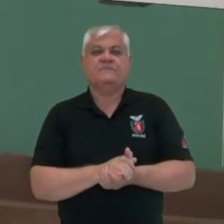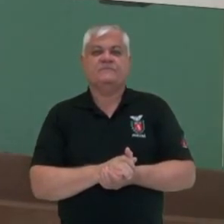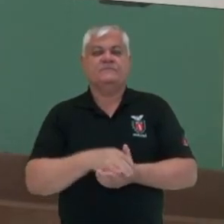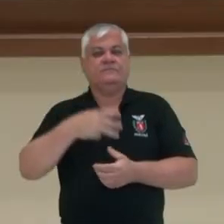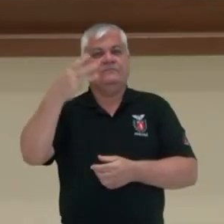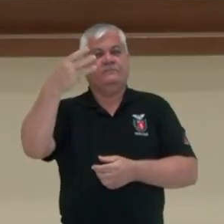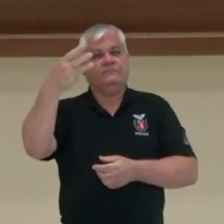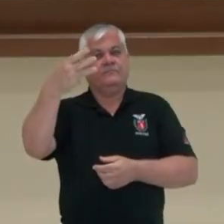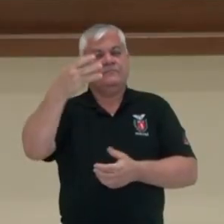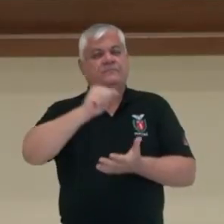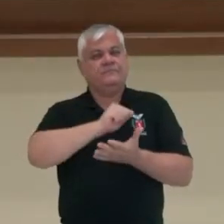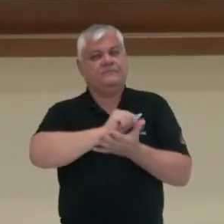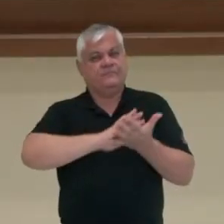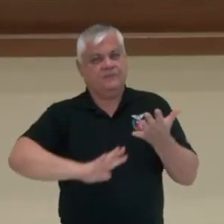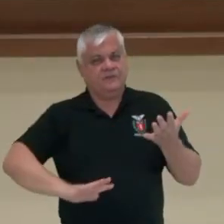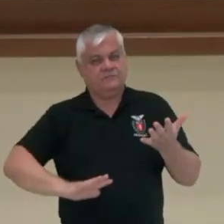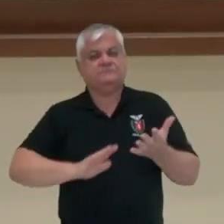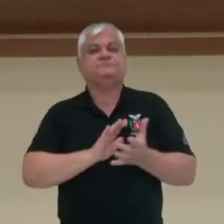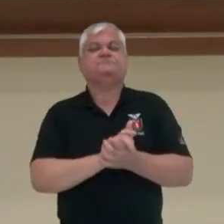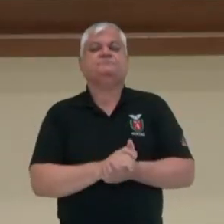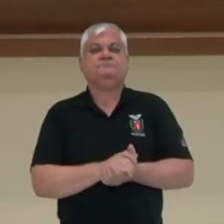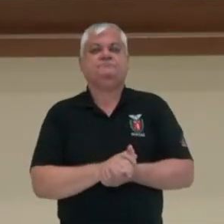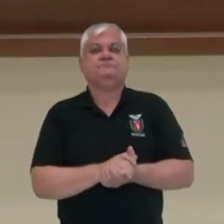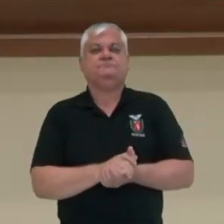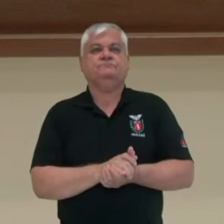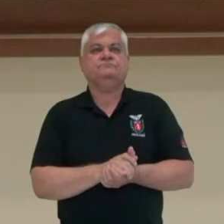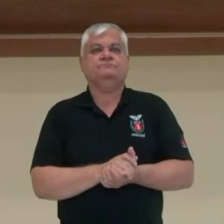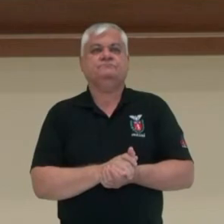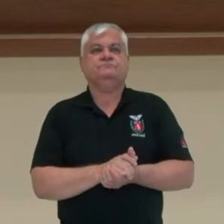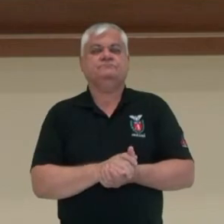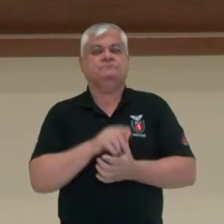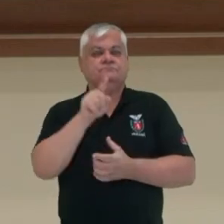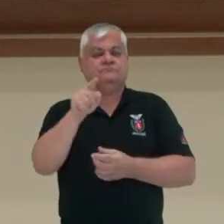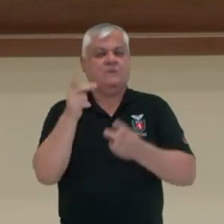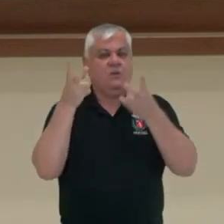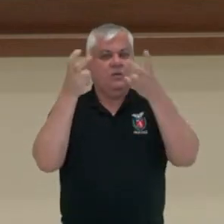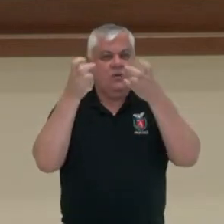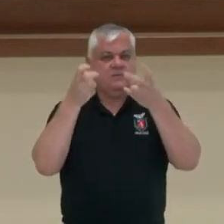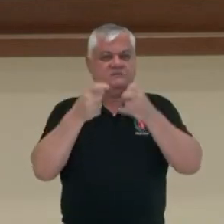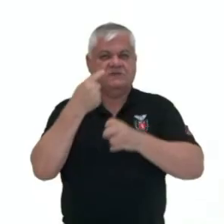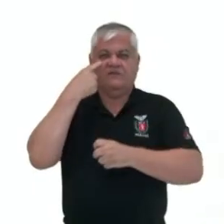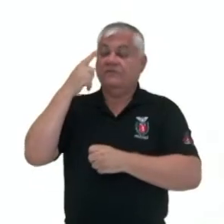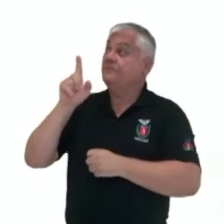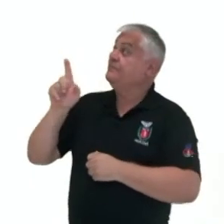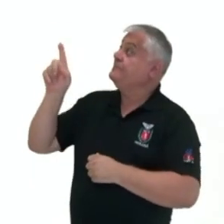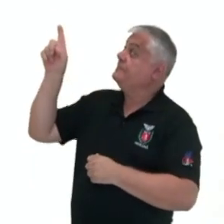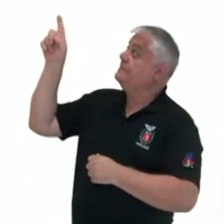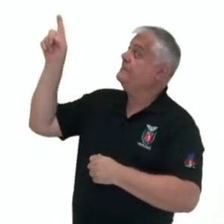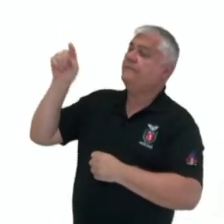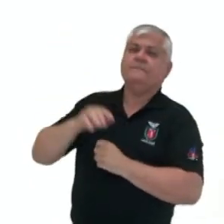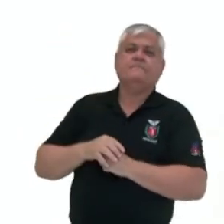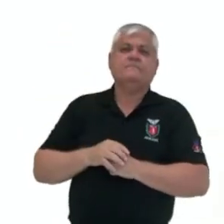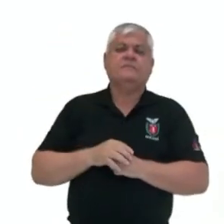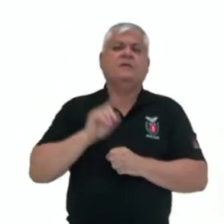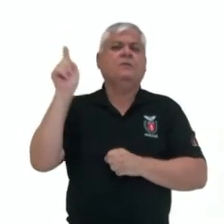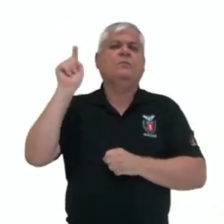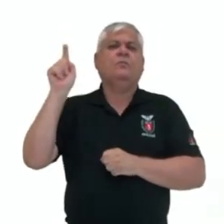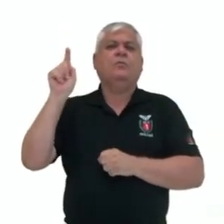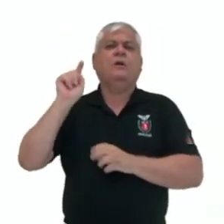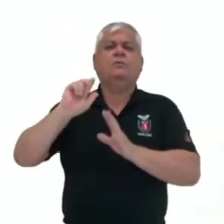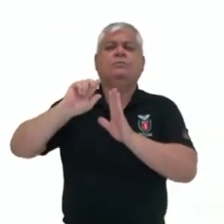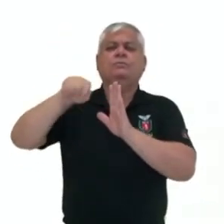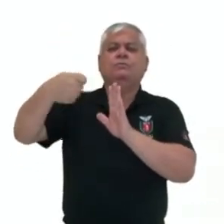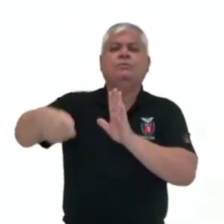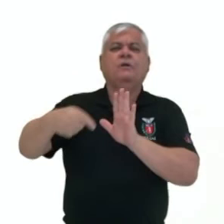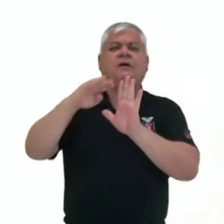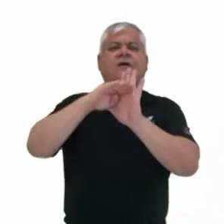E chegamos no nosso terceiro e último exercício. Para vocês observarem a imagem e dizer qual categoria de boxe que se